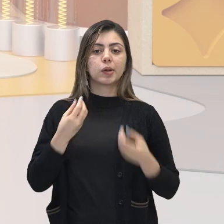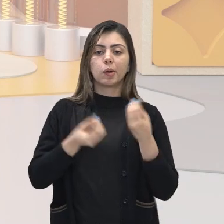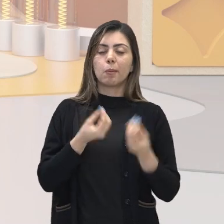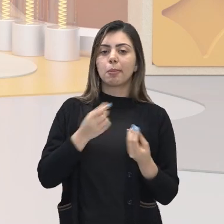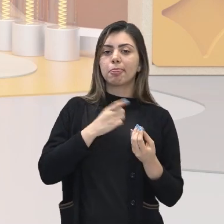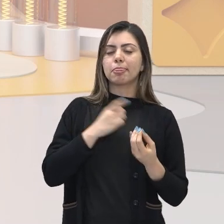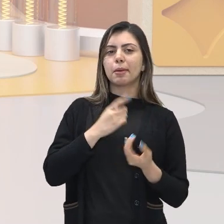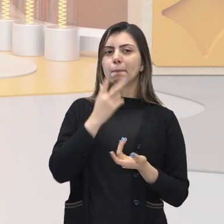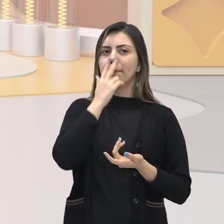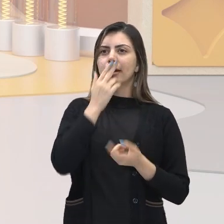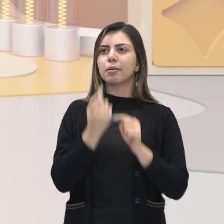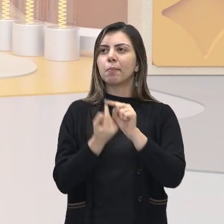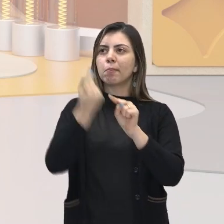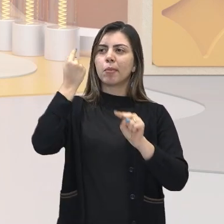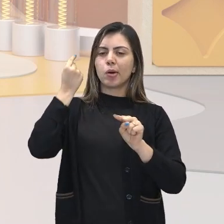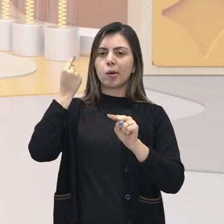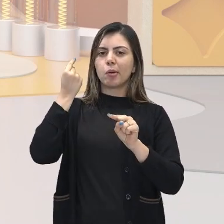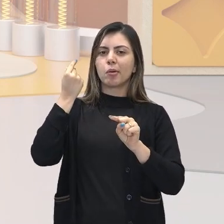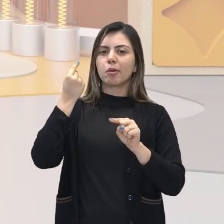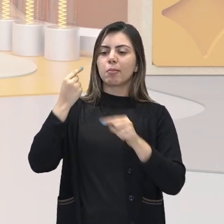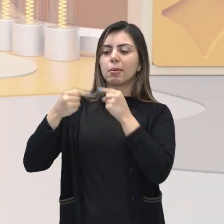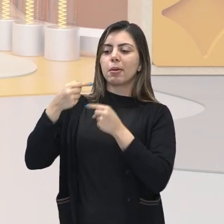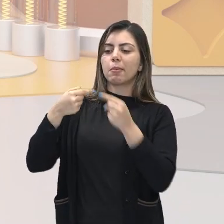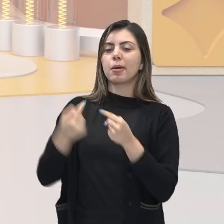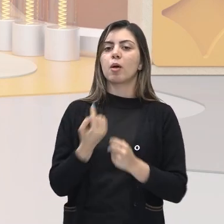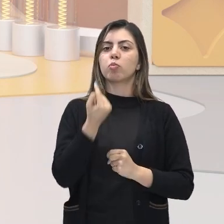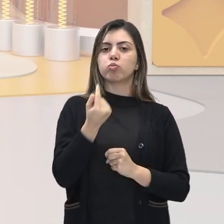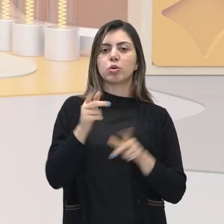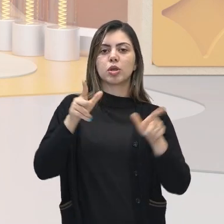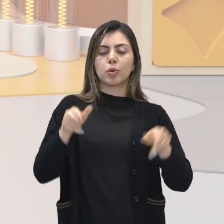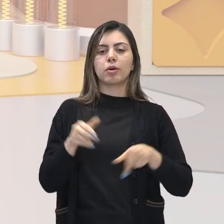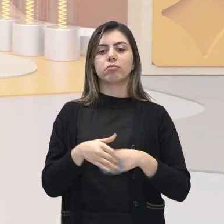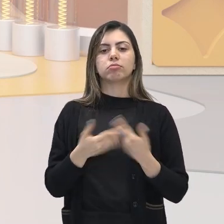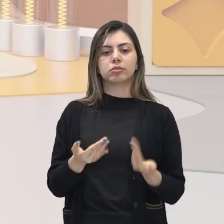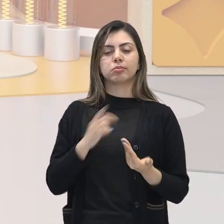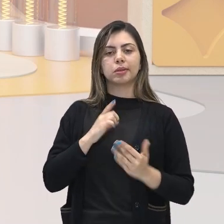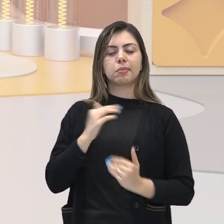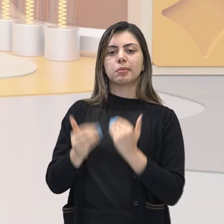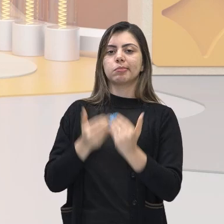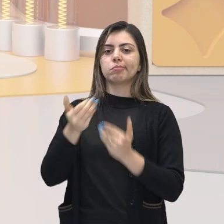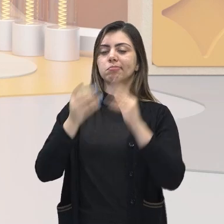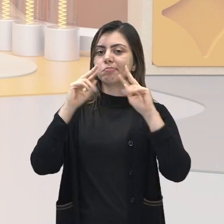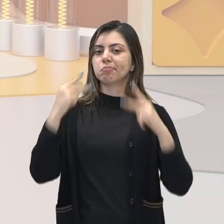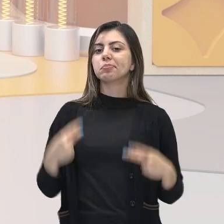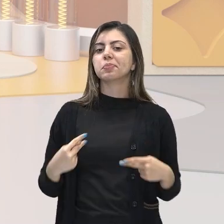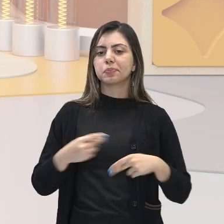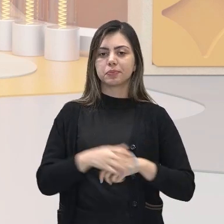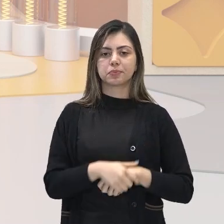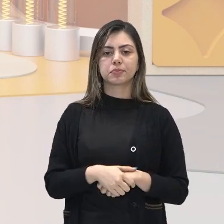um ancestral comum, um elo de ligação nesse processo evolutivo. Então,